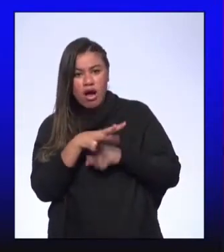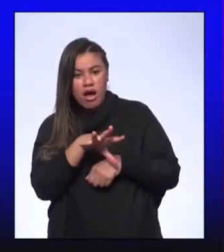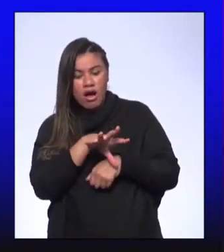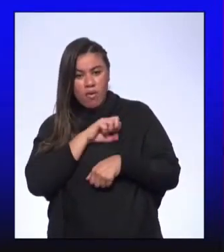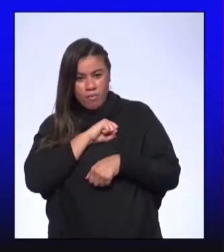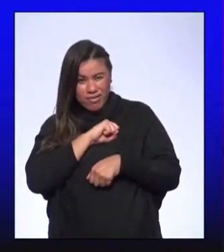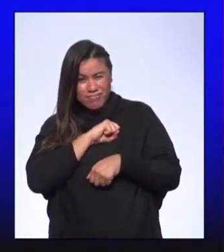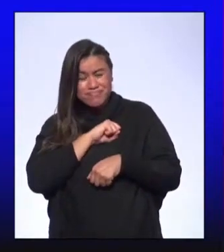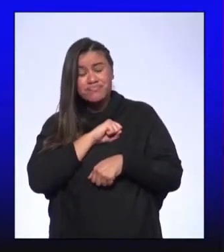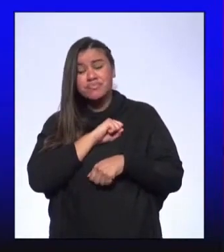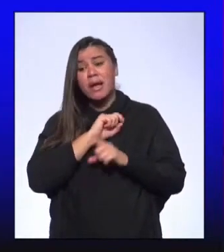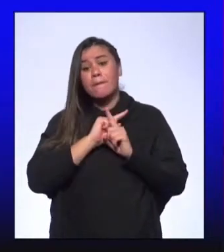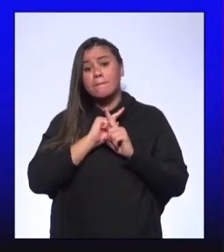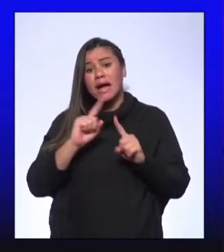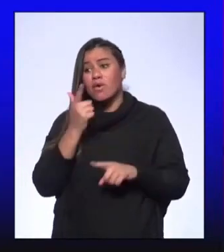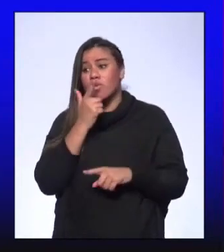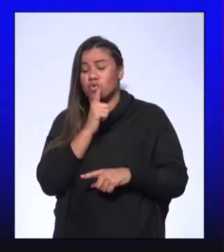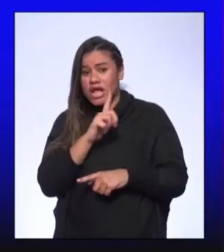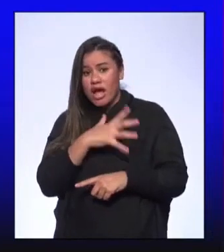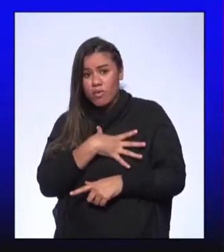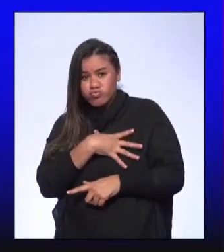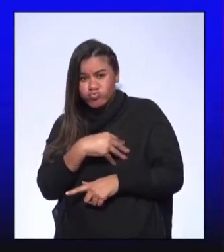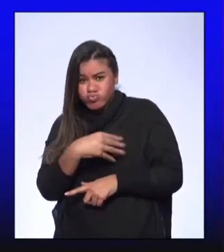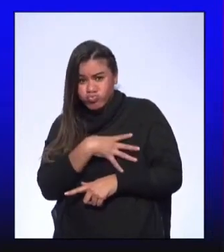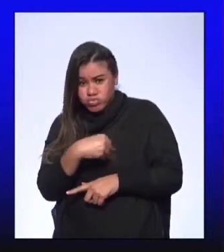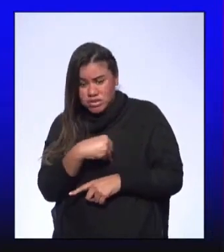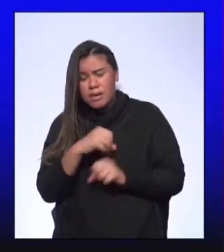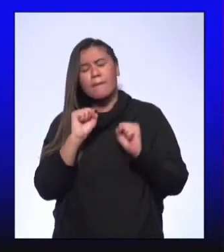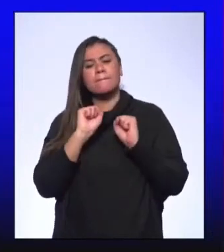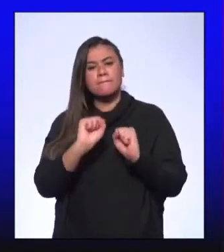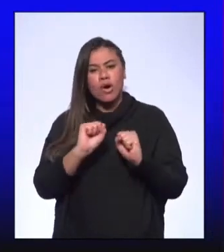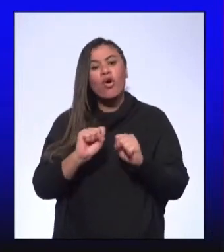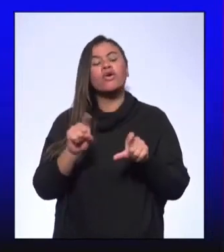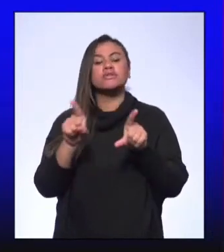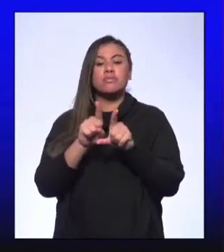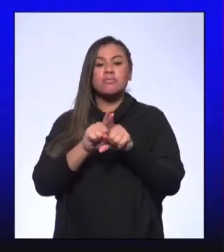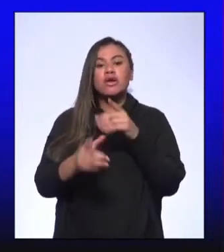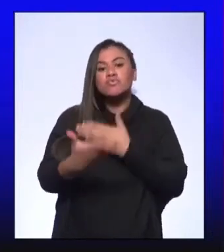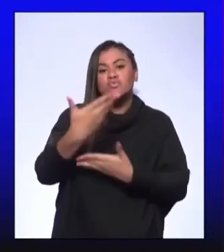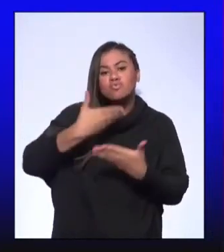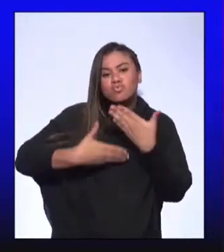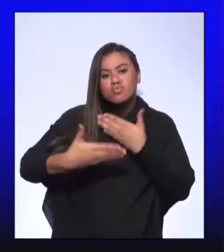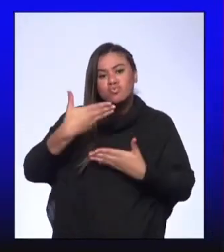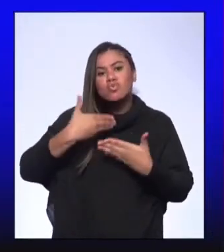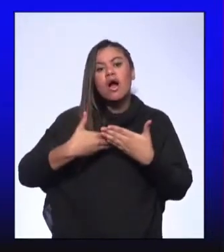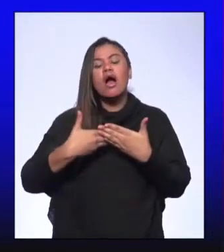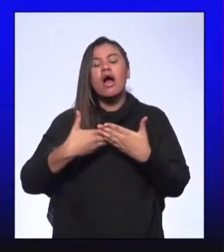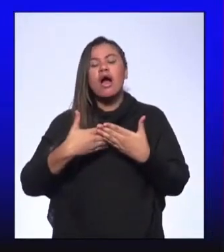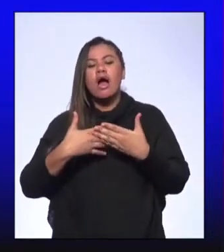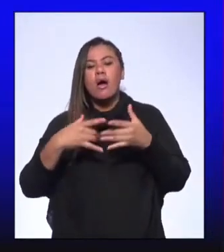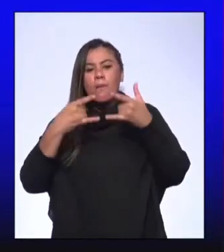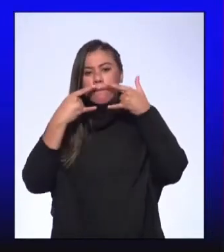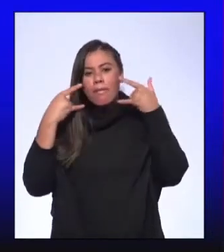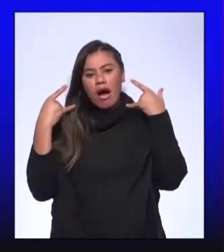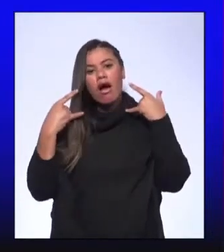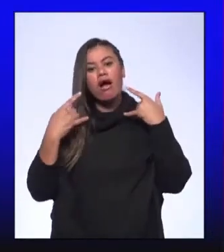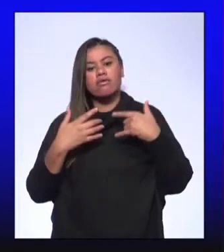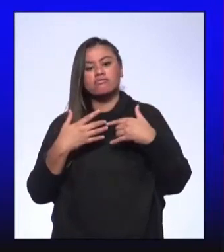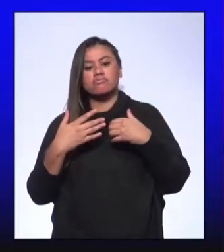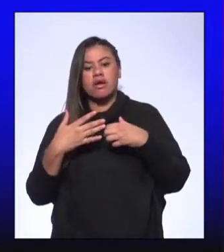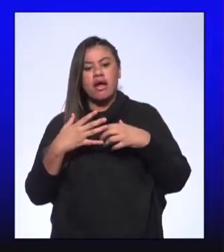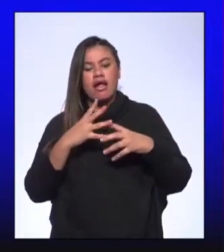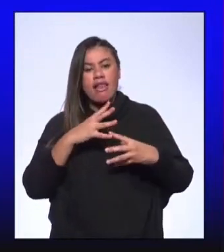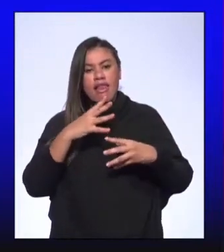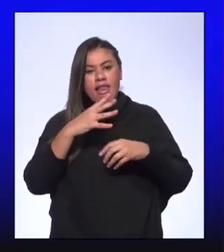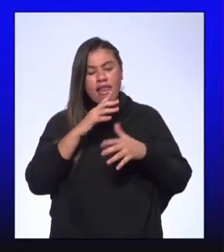de amamentar e, claro, tomando todas as precauções de higienização, máscara, etc.,